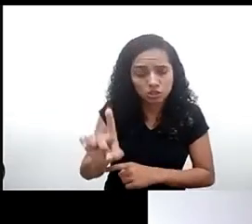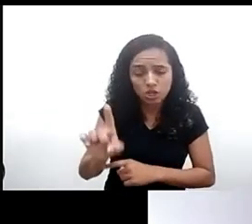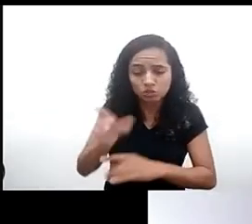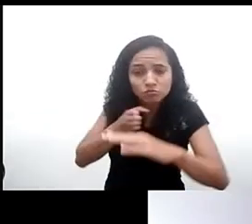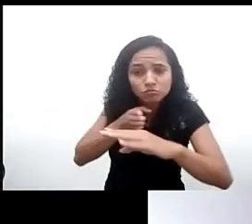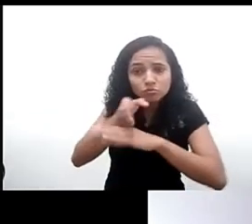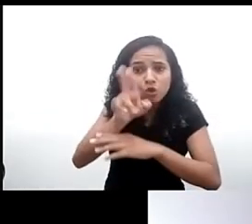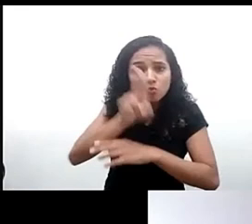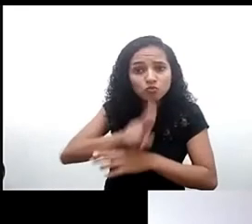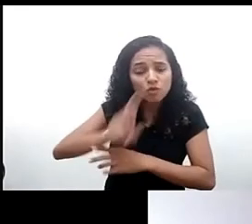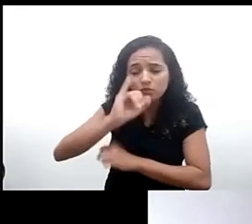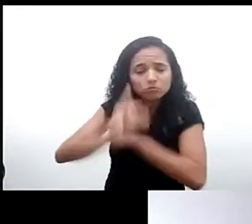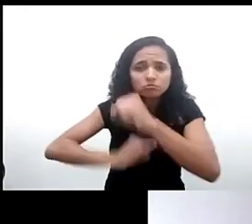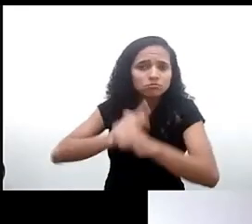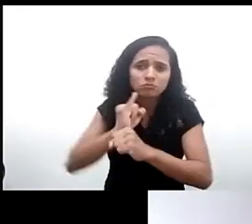digital. Dessa